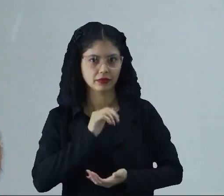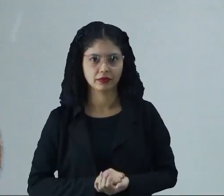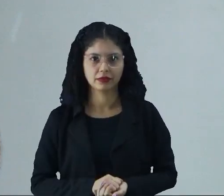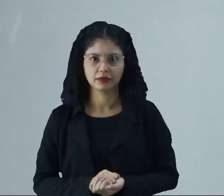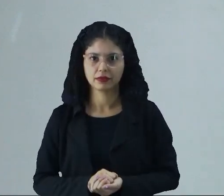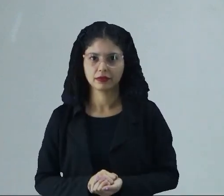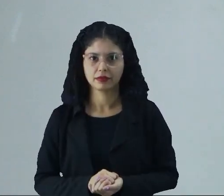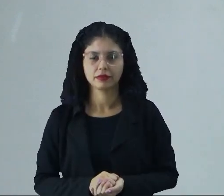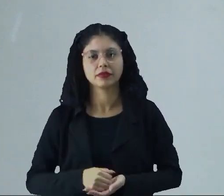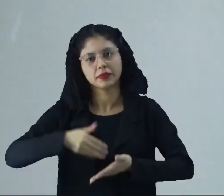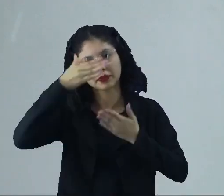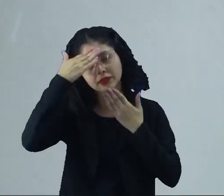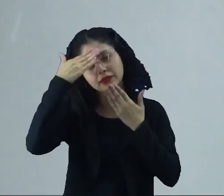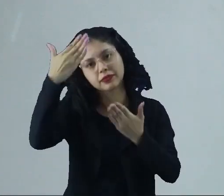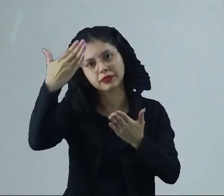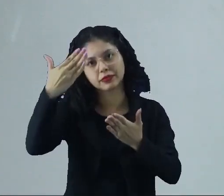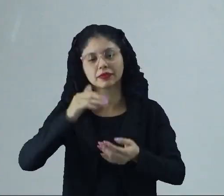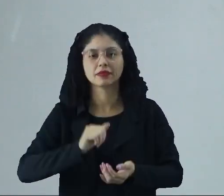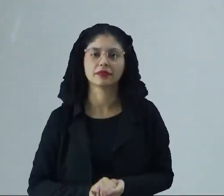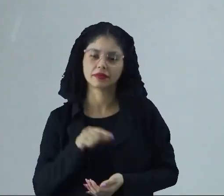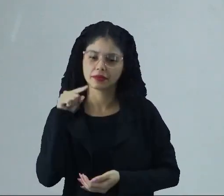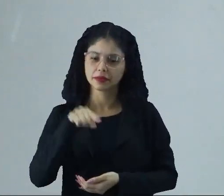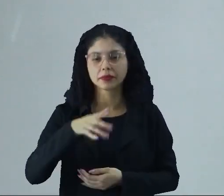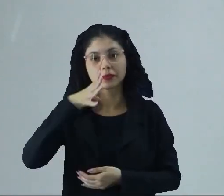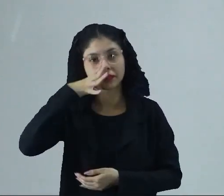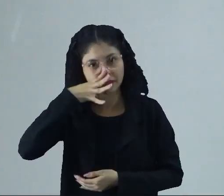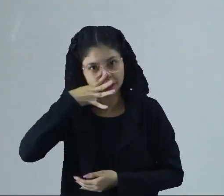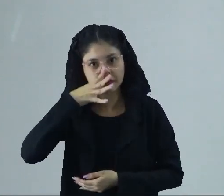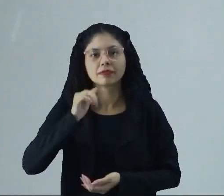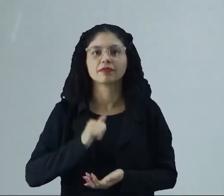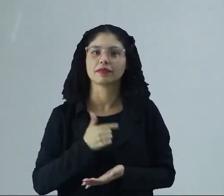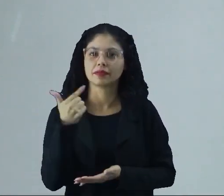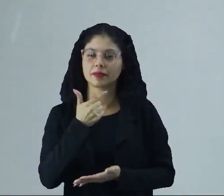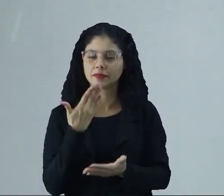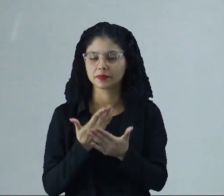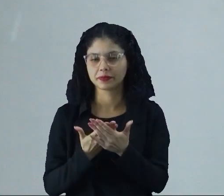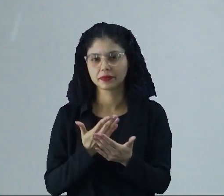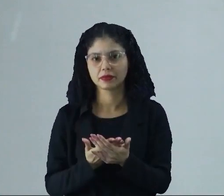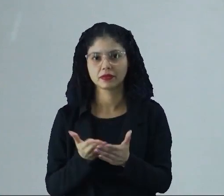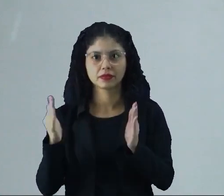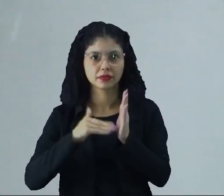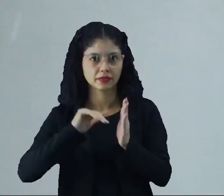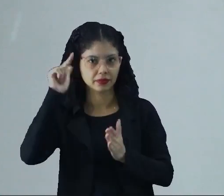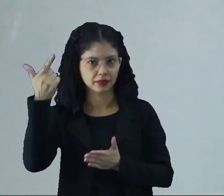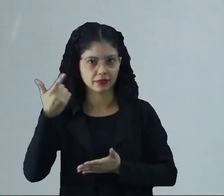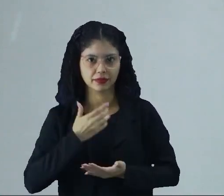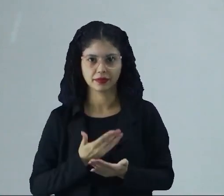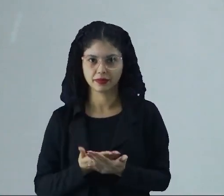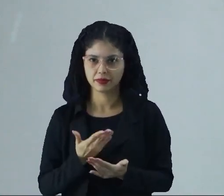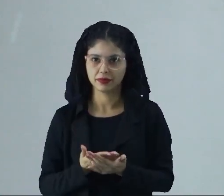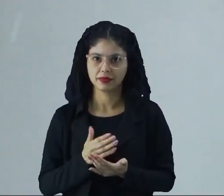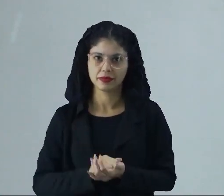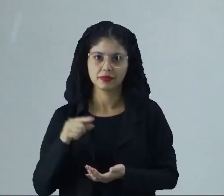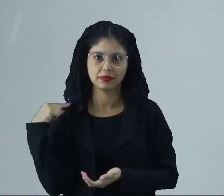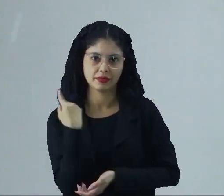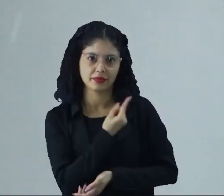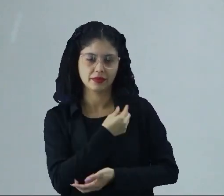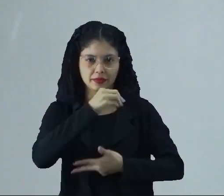pessoal? Então queremos agradecer mais uma vez por vocês estarem assistindo a nossa segunda aula e até a próxima aula do